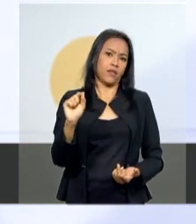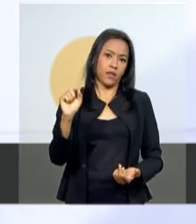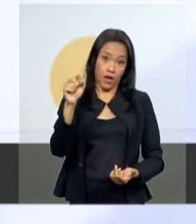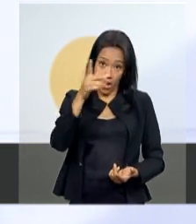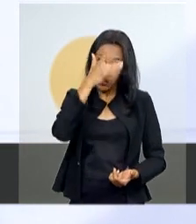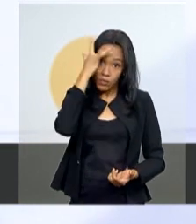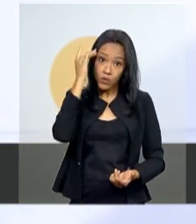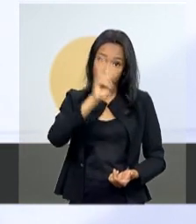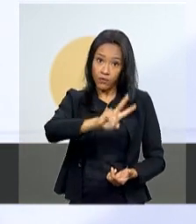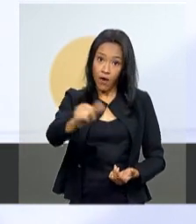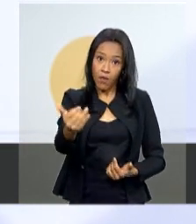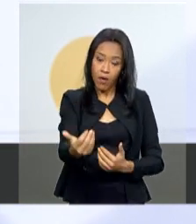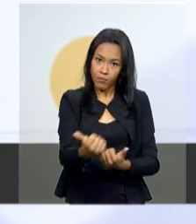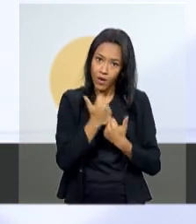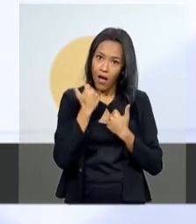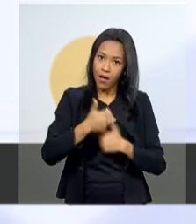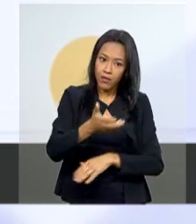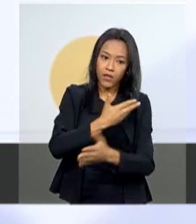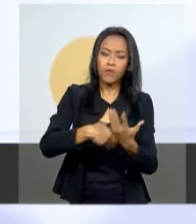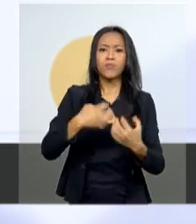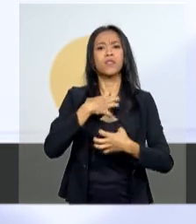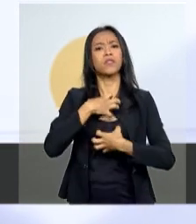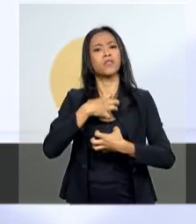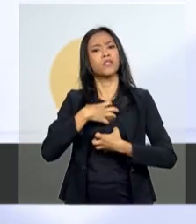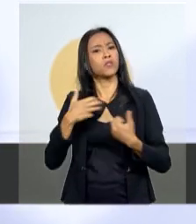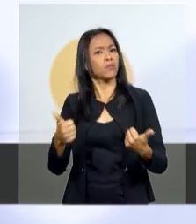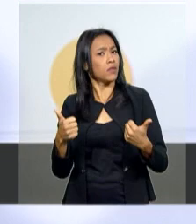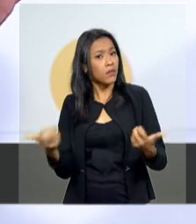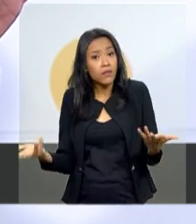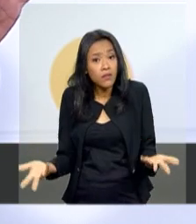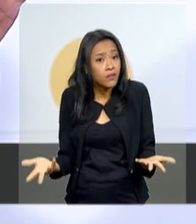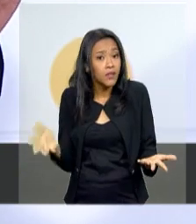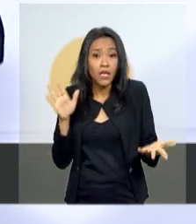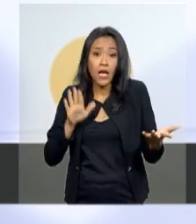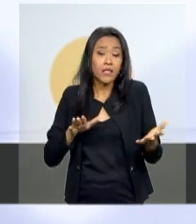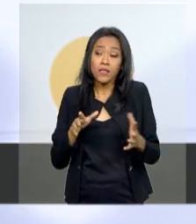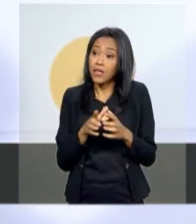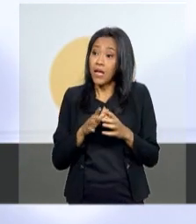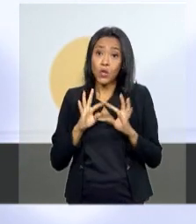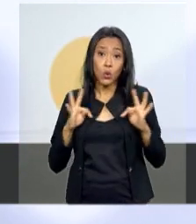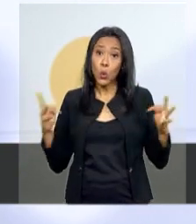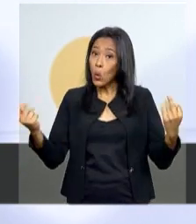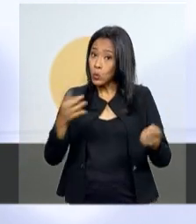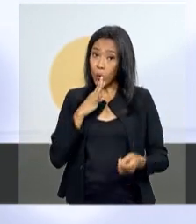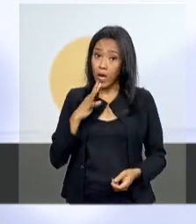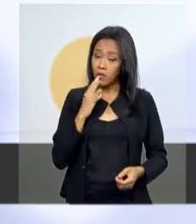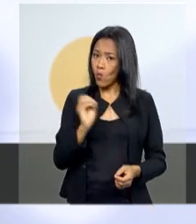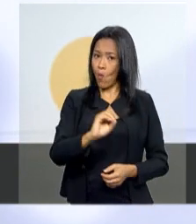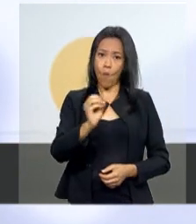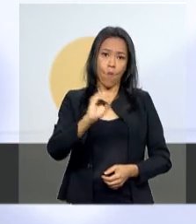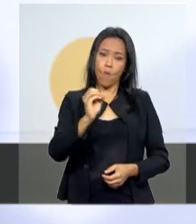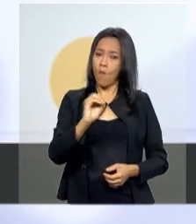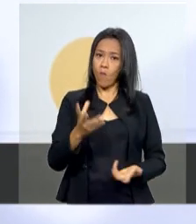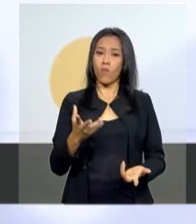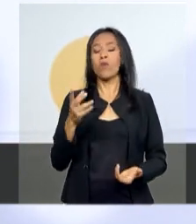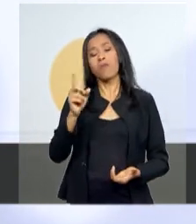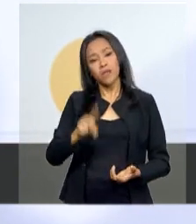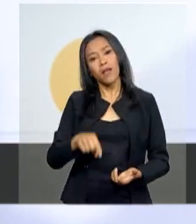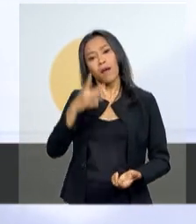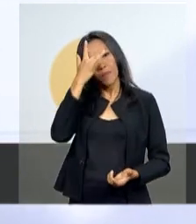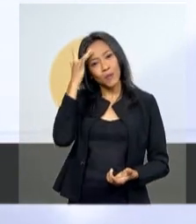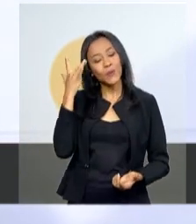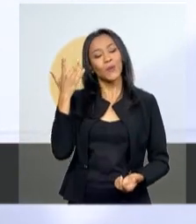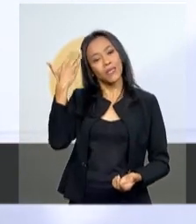colaborar e vão se satisfazer com uma colaboração que nem todos conhecem porque ela não aparece mas ela parece para a própria pessoa